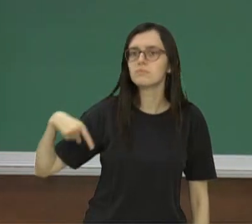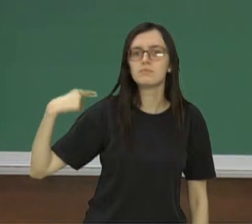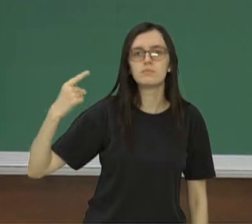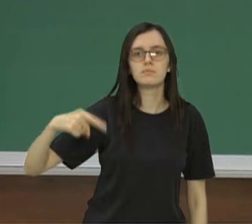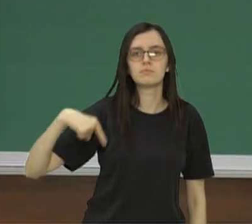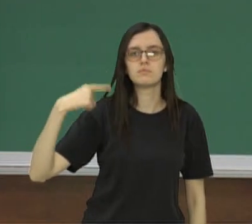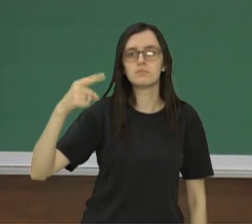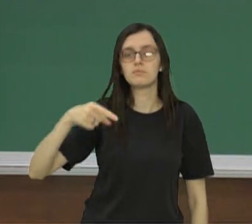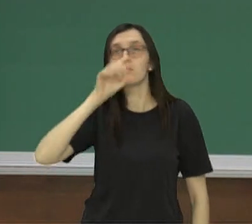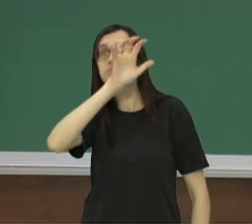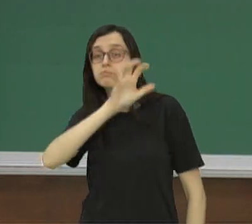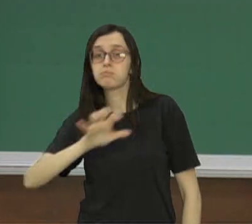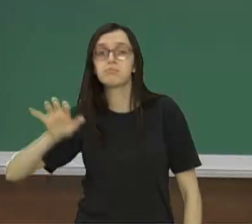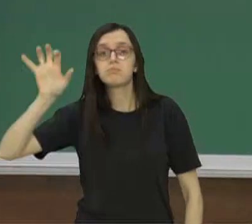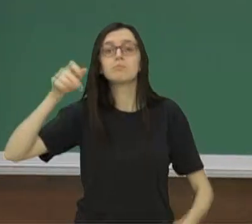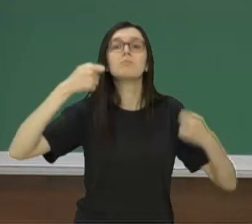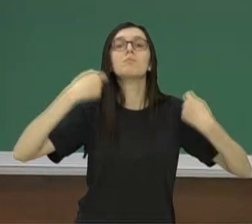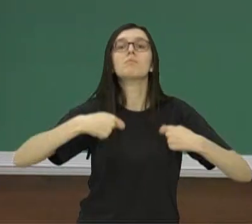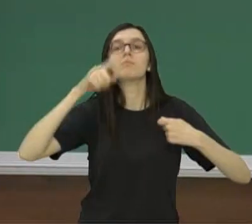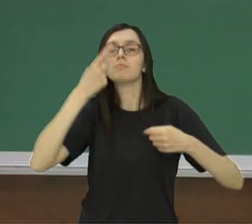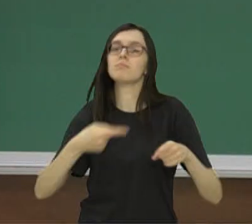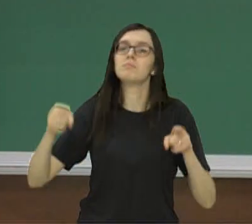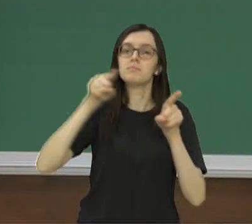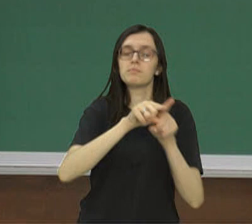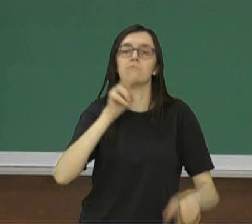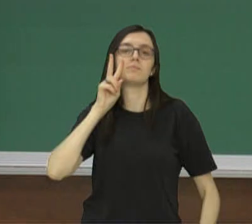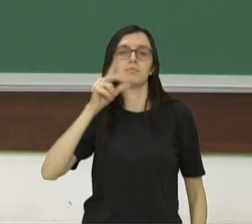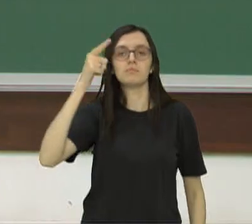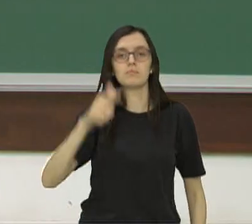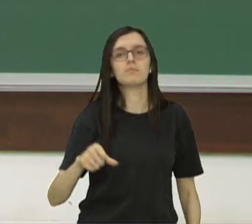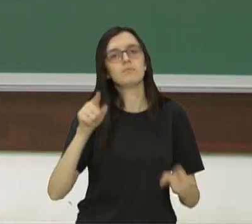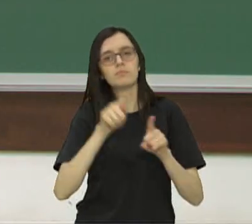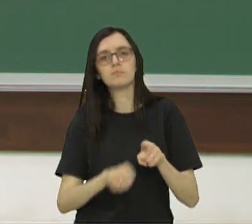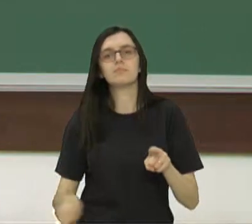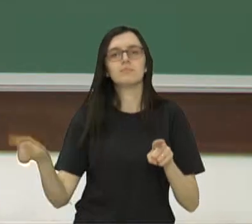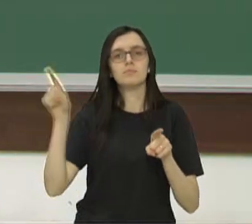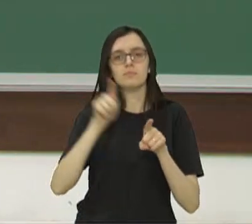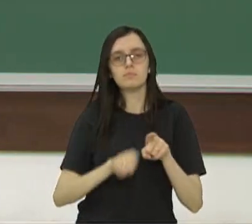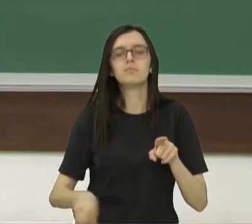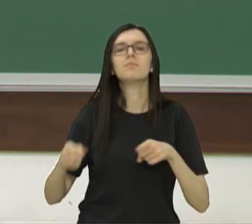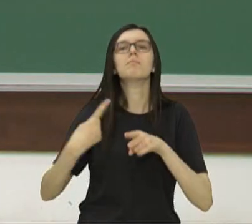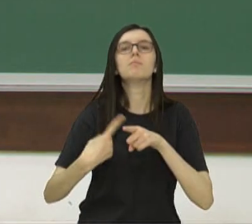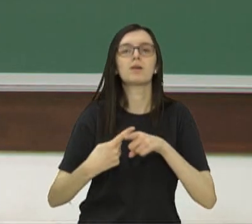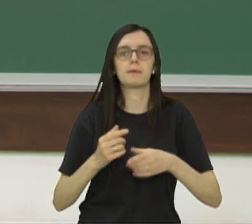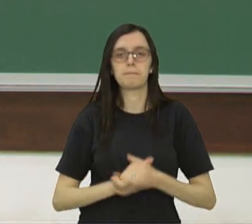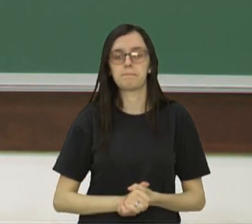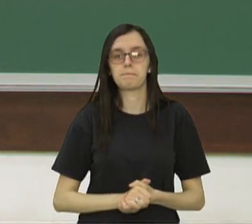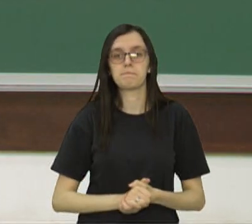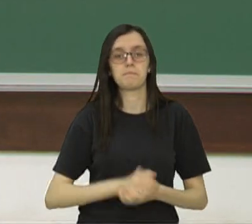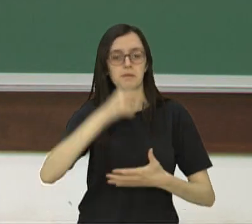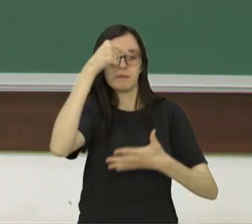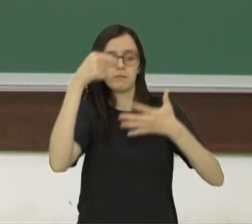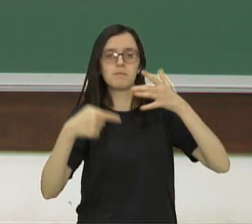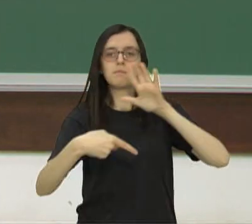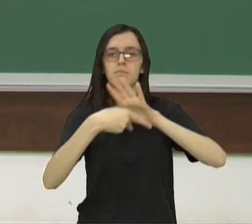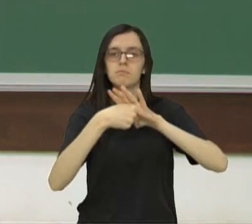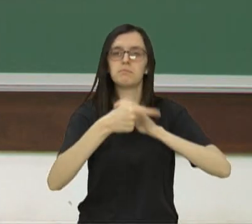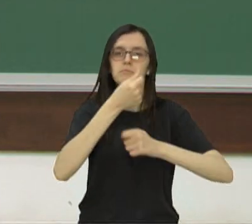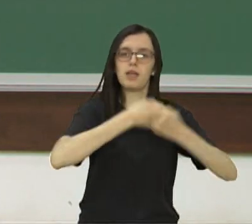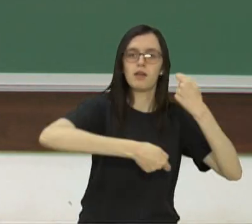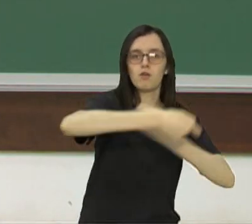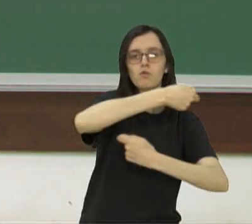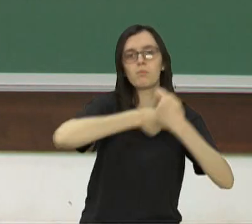a regionalização ela tem que ser revista constantemente. Por quê? Porque os aspectos econômicos,